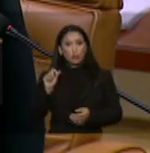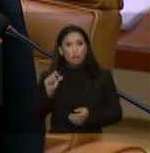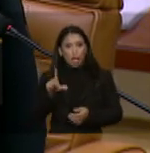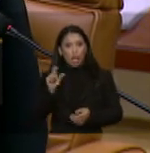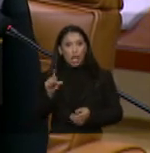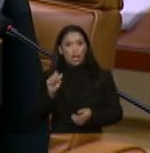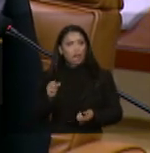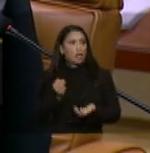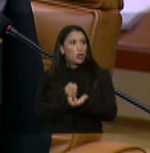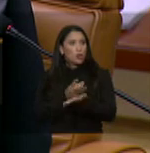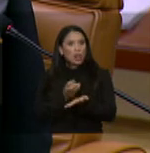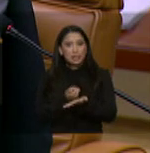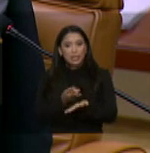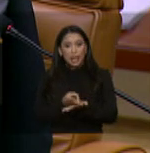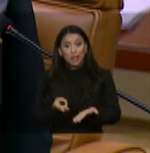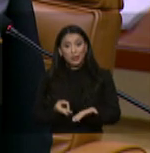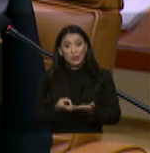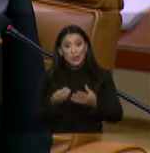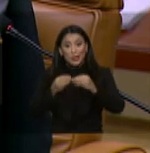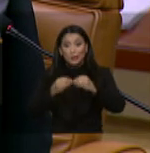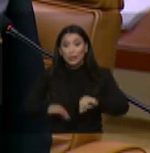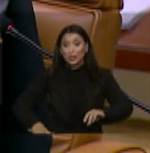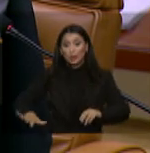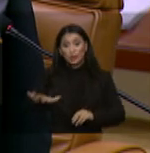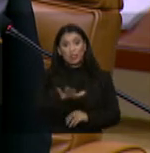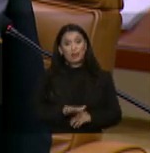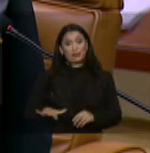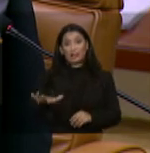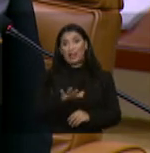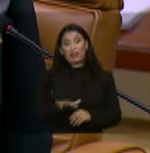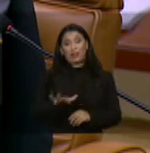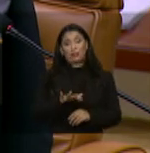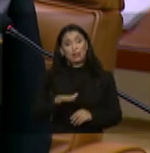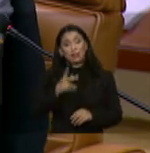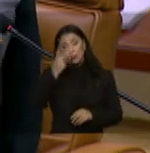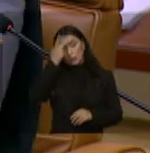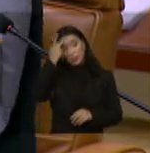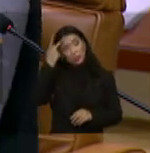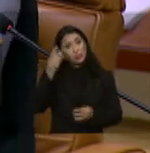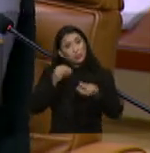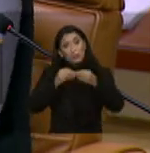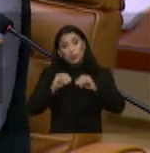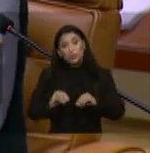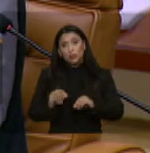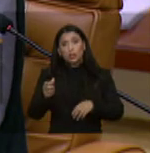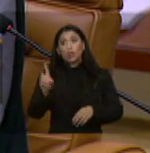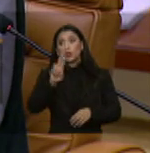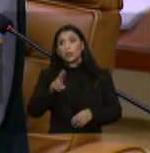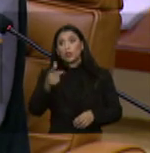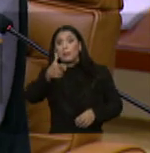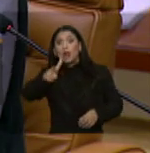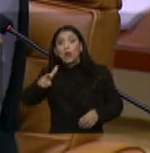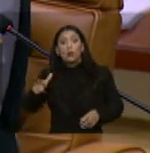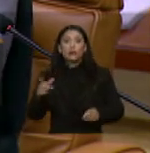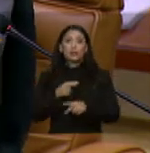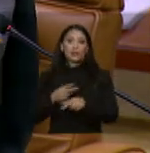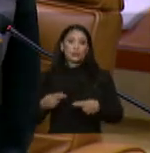do WhatsApp você prejudica muita gente acaba prejudicando muita gente que utiliza para outros fins